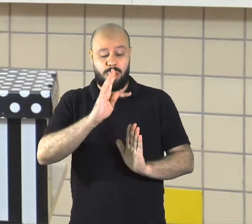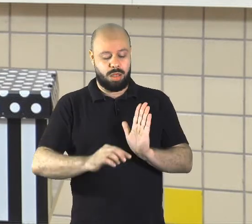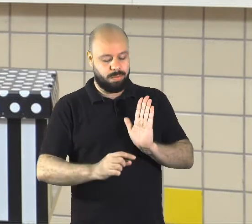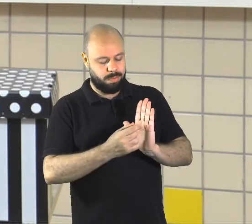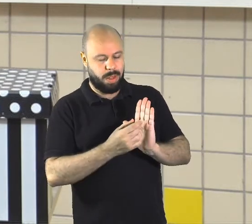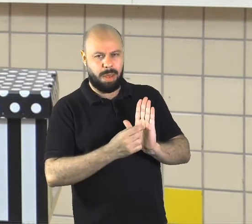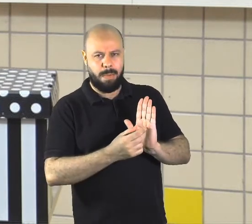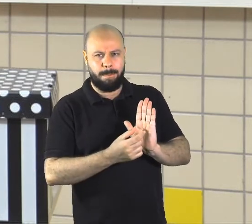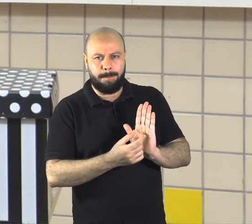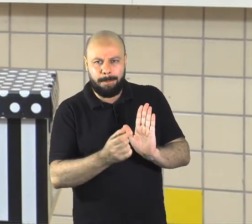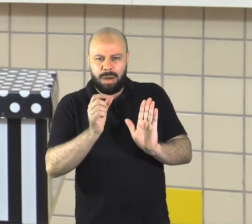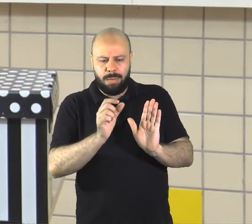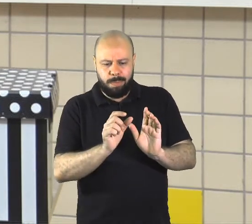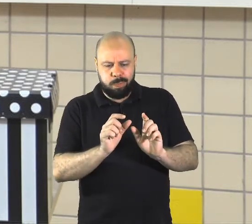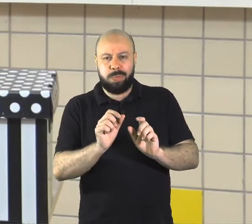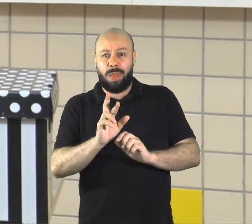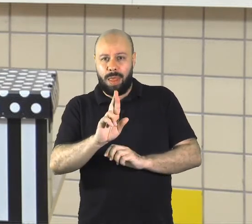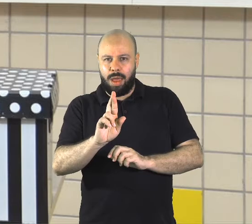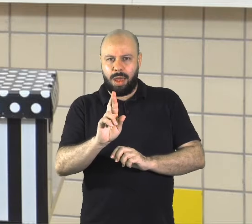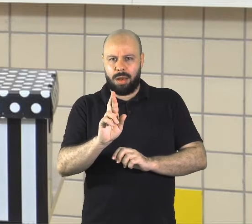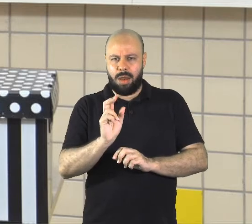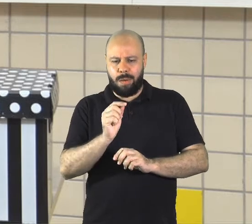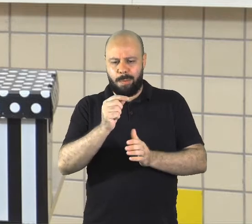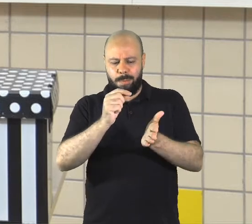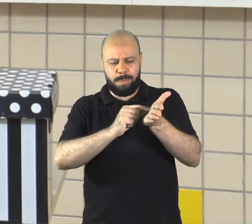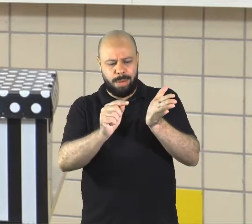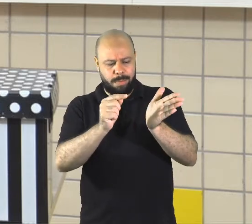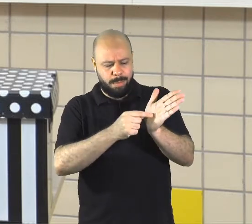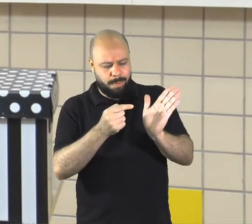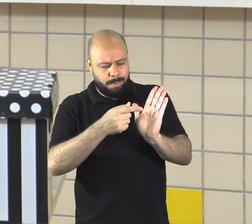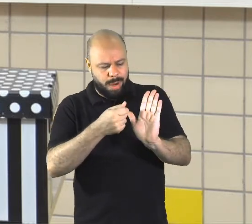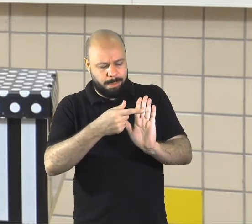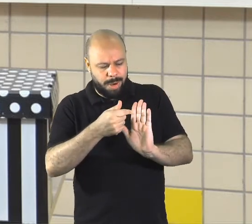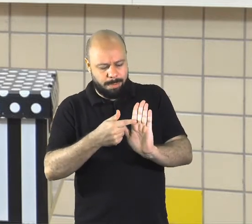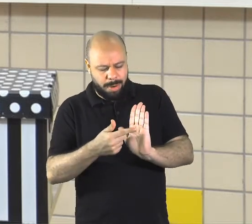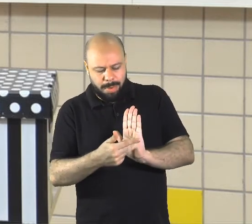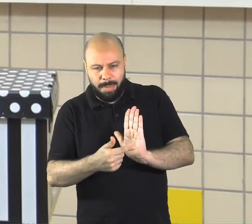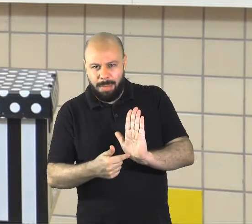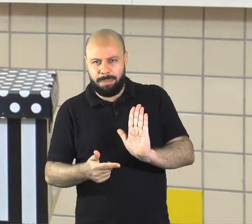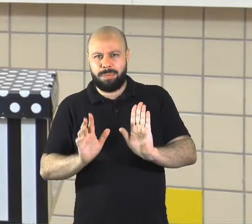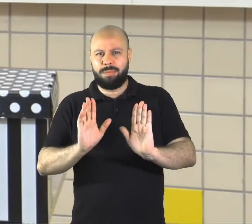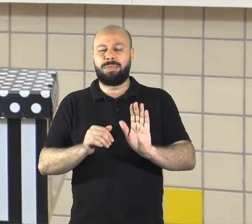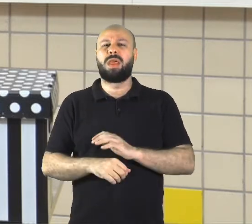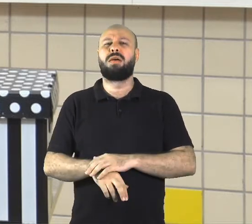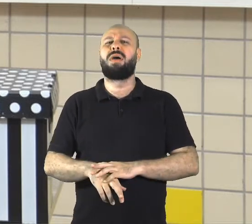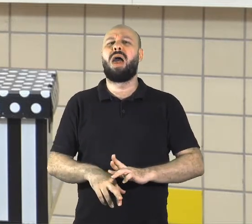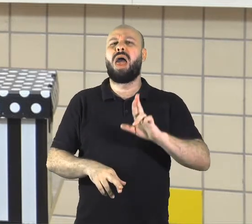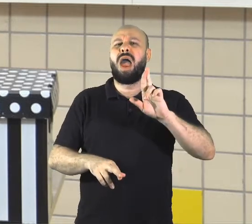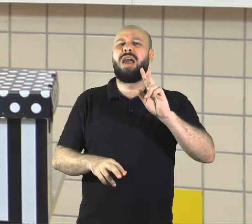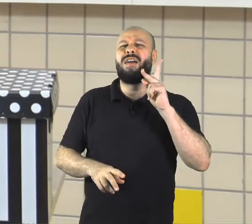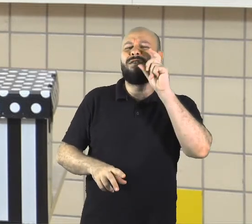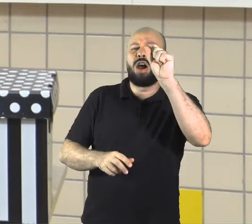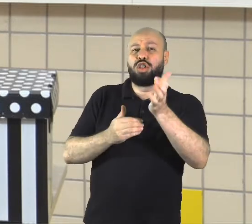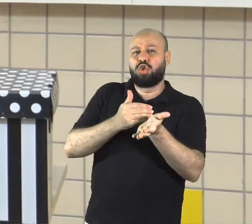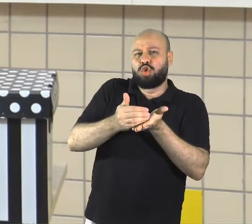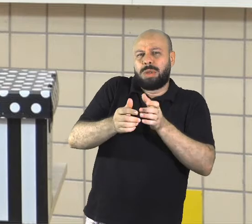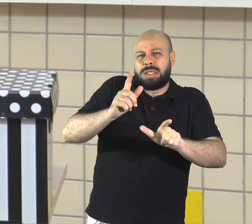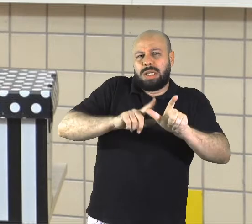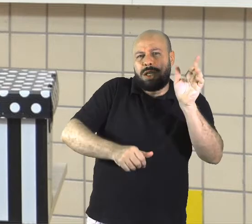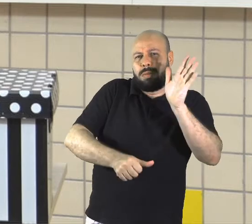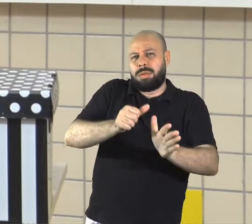palavras com R, certo? Quais são as palavras que estão com R no início? Com forte sozinho. Logo no título tem